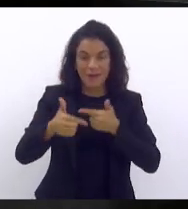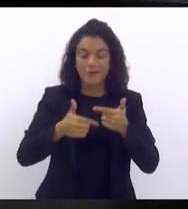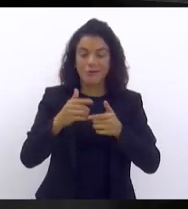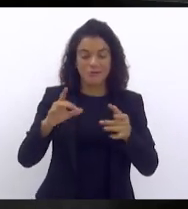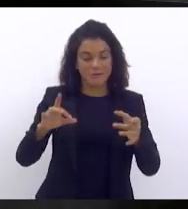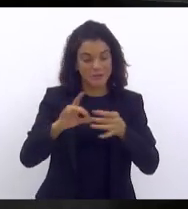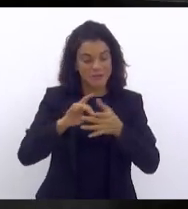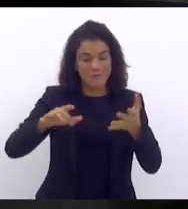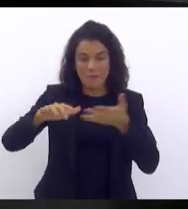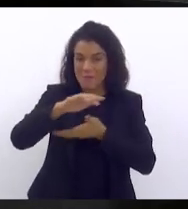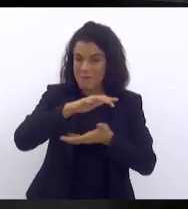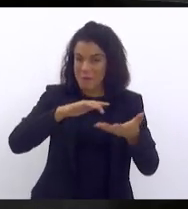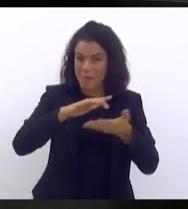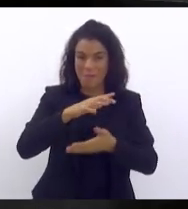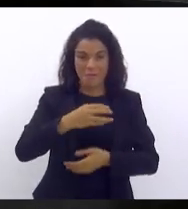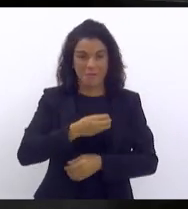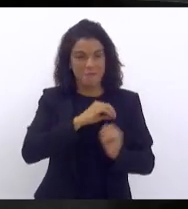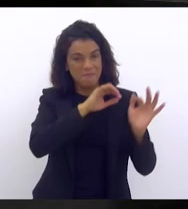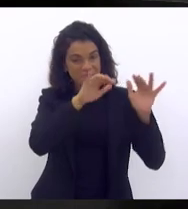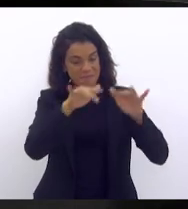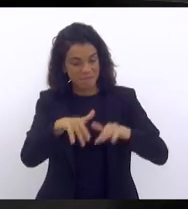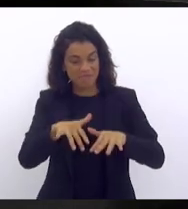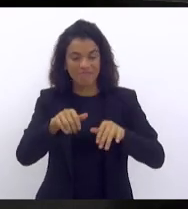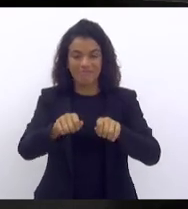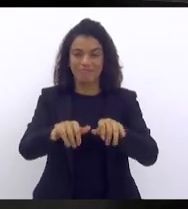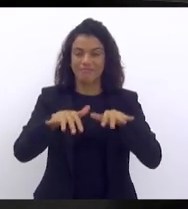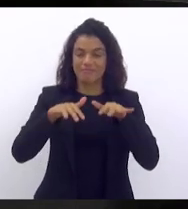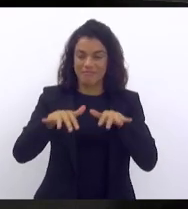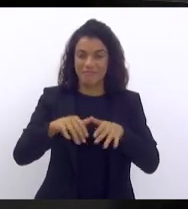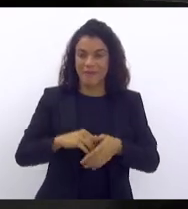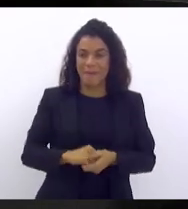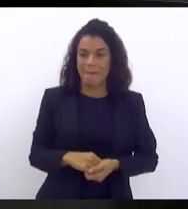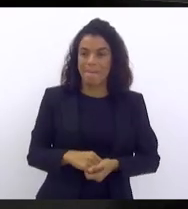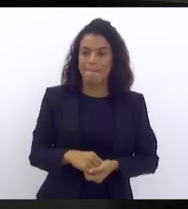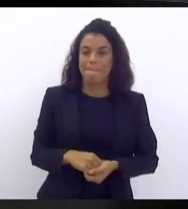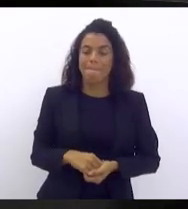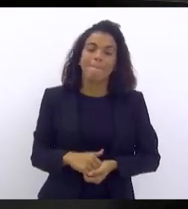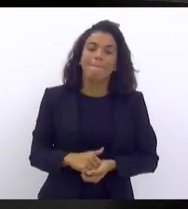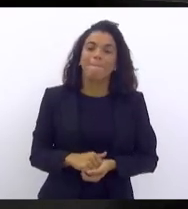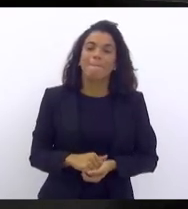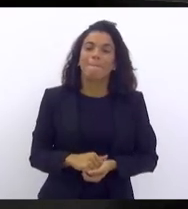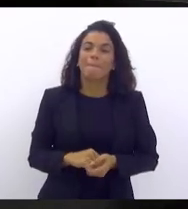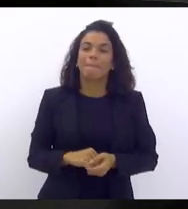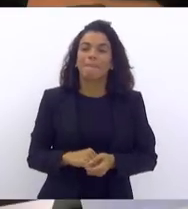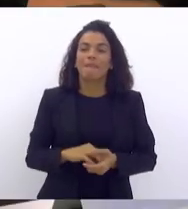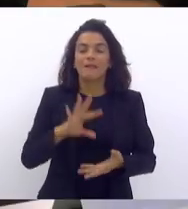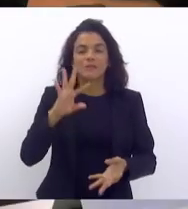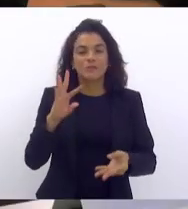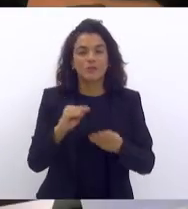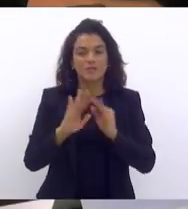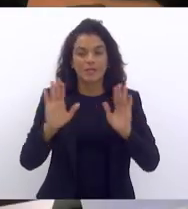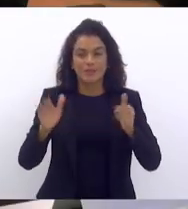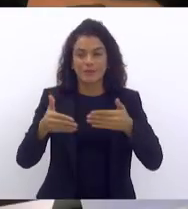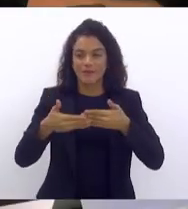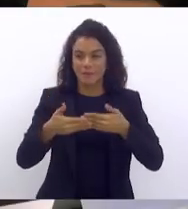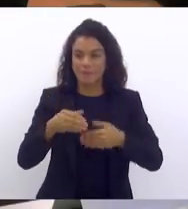se mobilizaram para estarem aqui. Obrigada. Para as considerações finais,